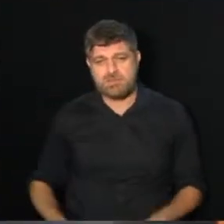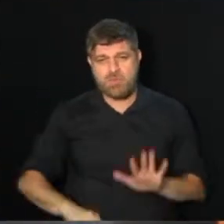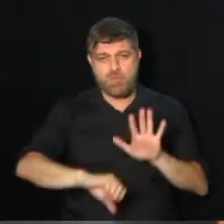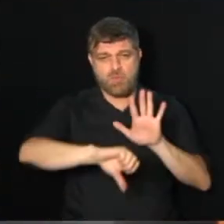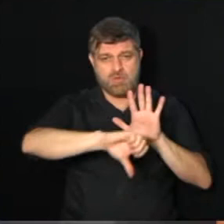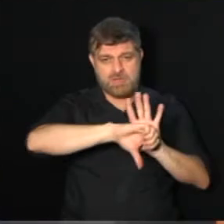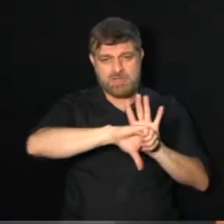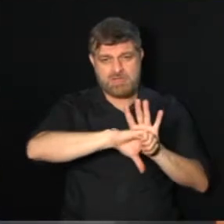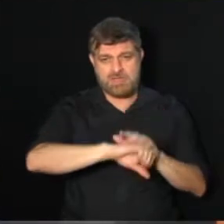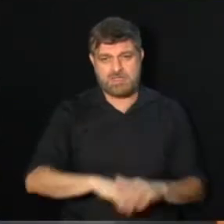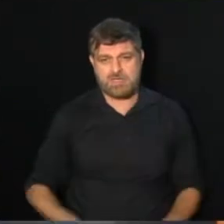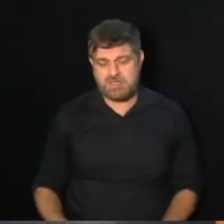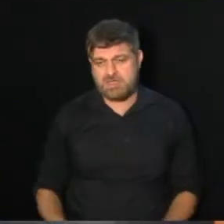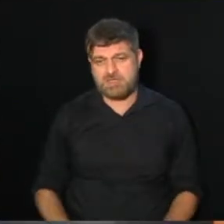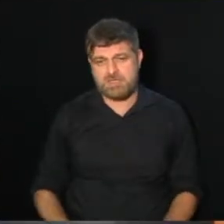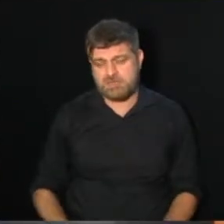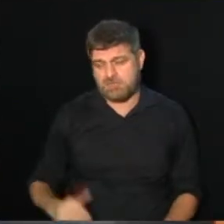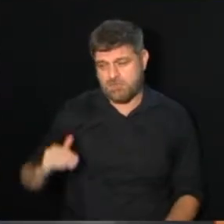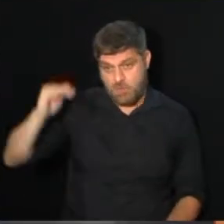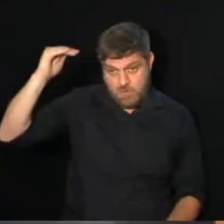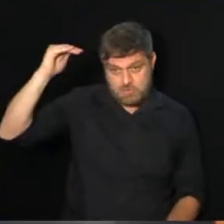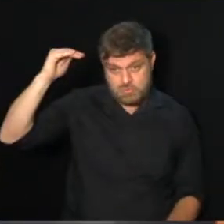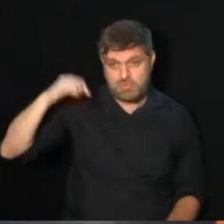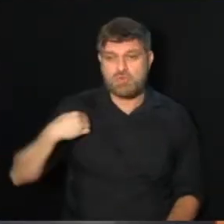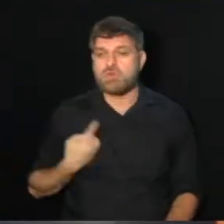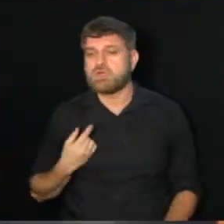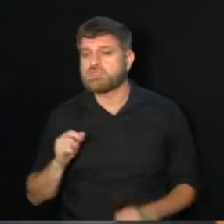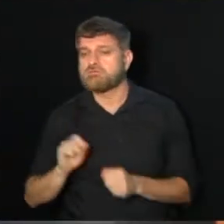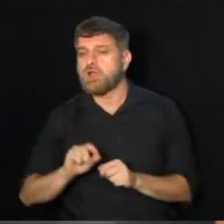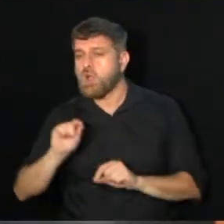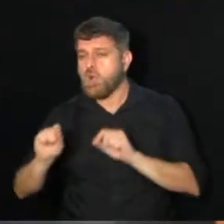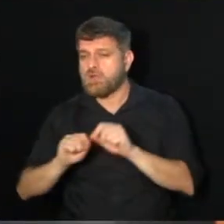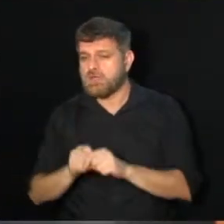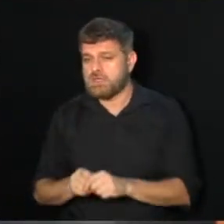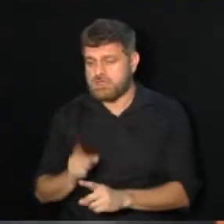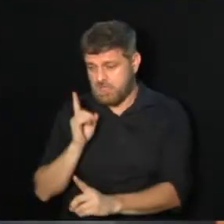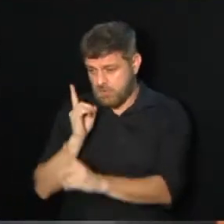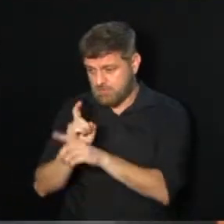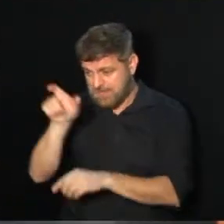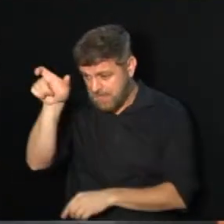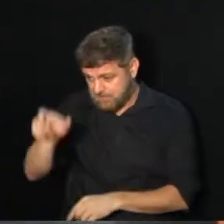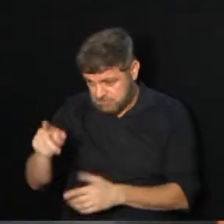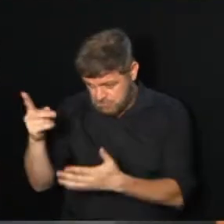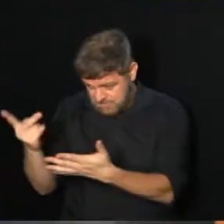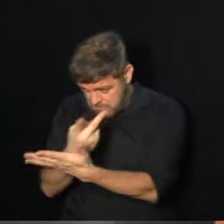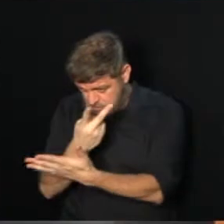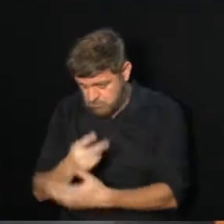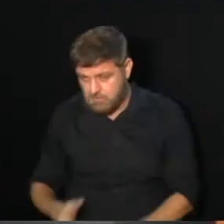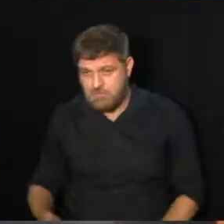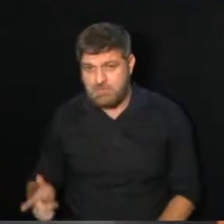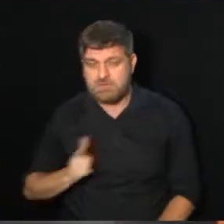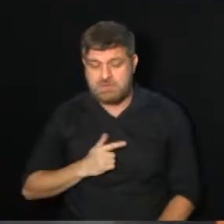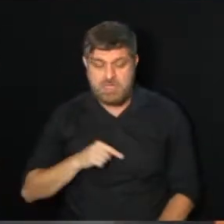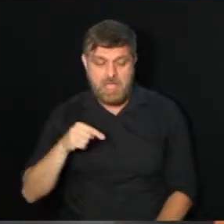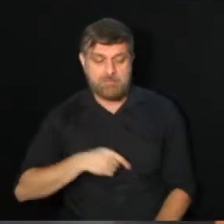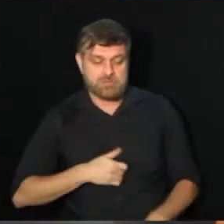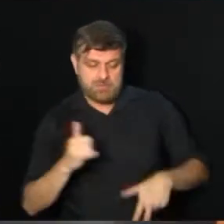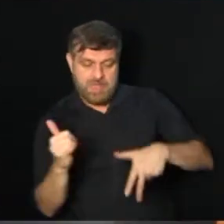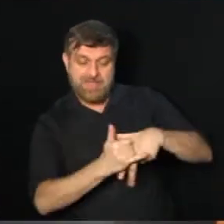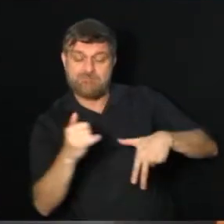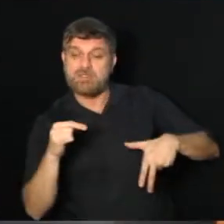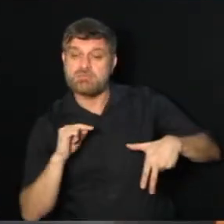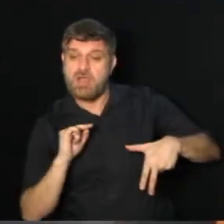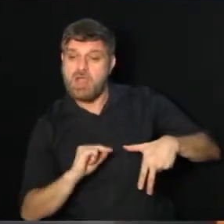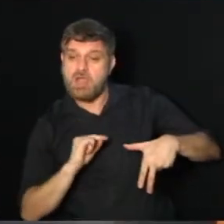um maior capaz, nós partimos da identificação de quem é esse agressor, de quem é essa vítima, se